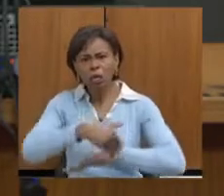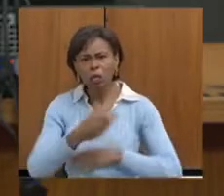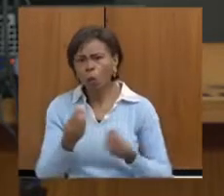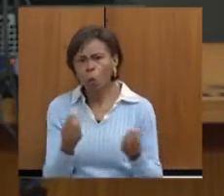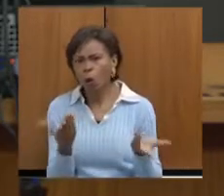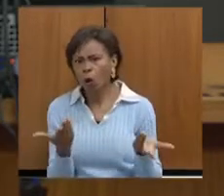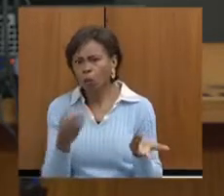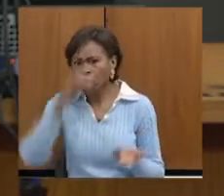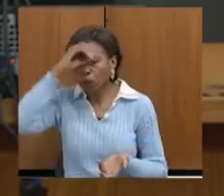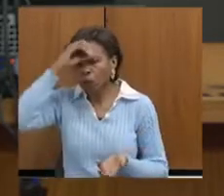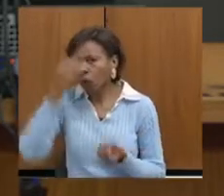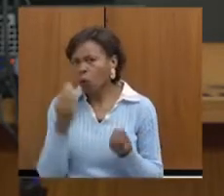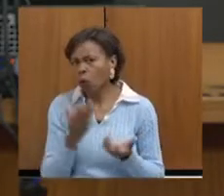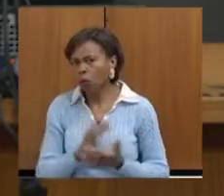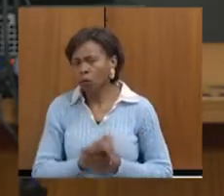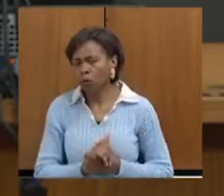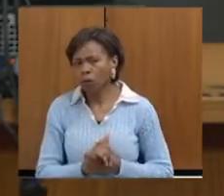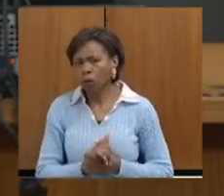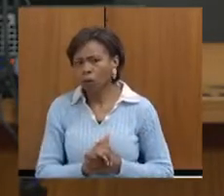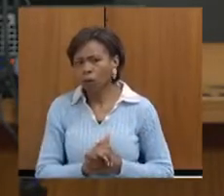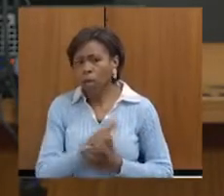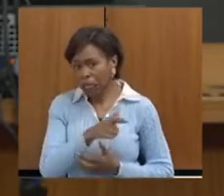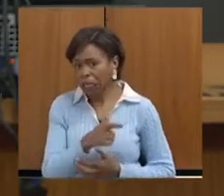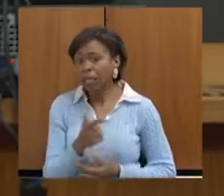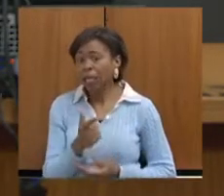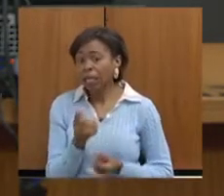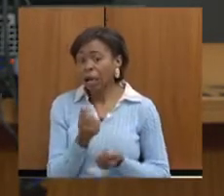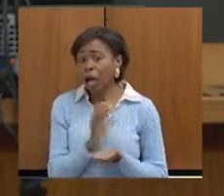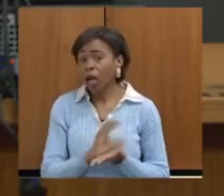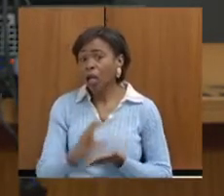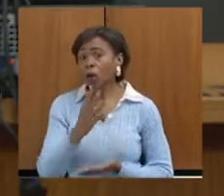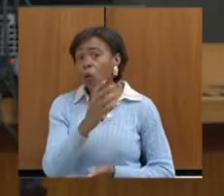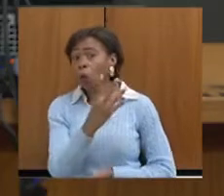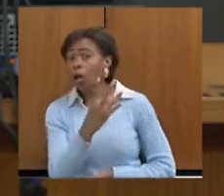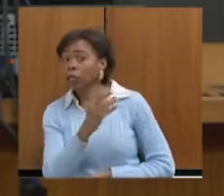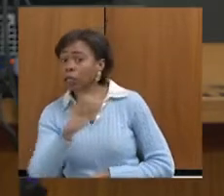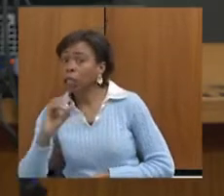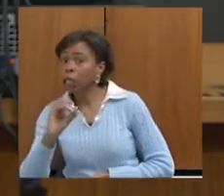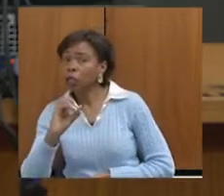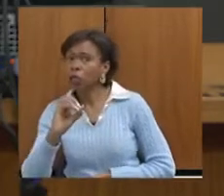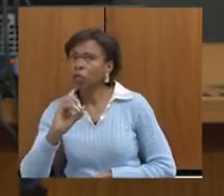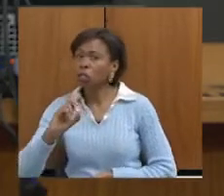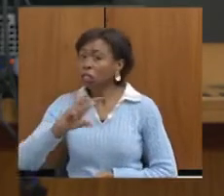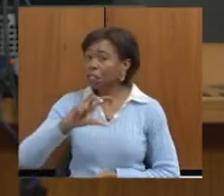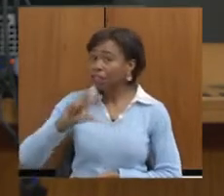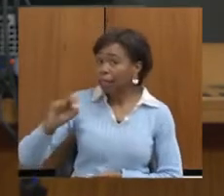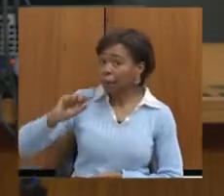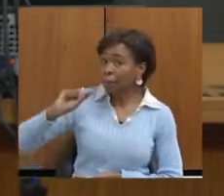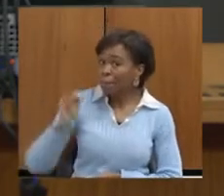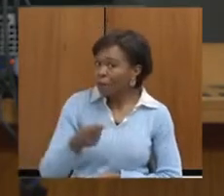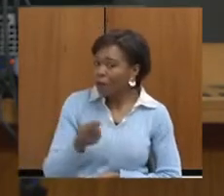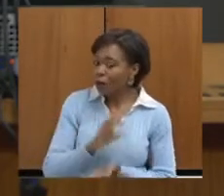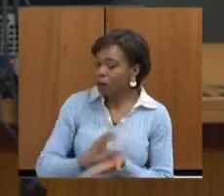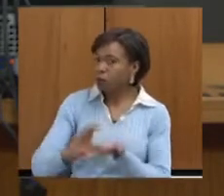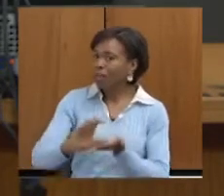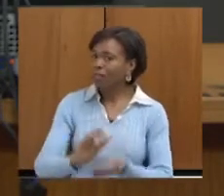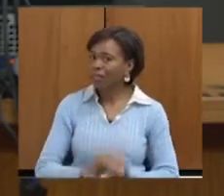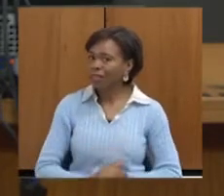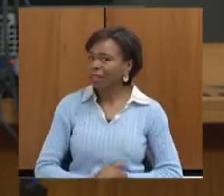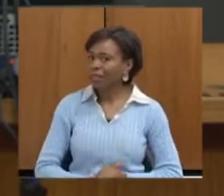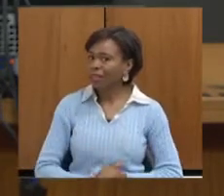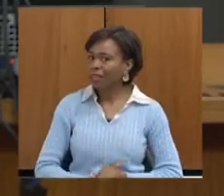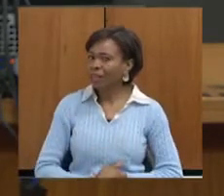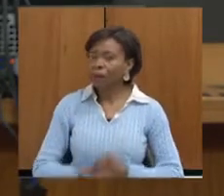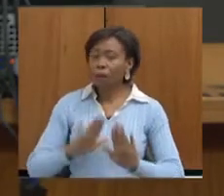né gente não é isso elas recebe 400 500 mil né não é isso que tá acontecendo o nosso território e quanto